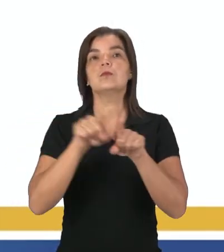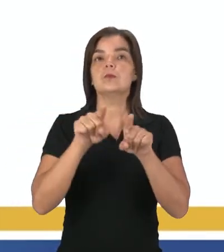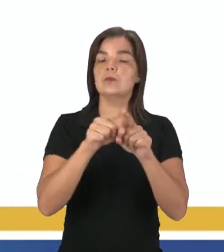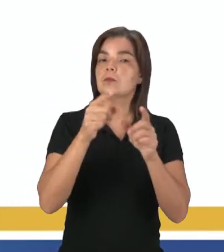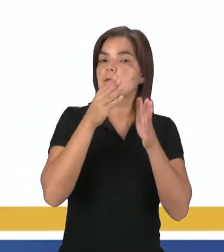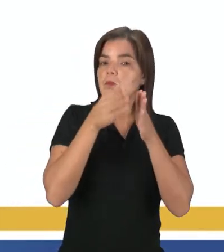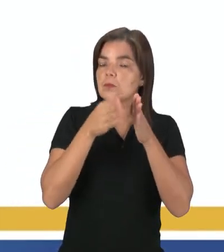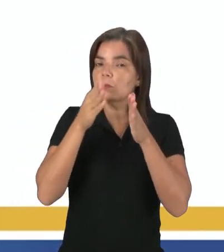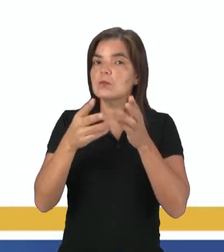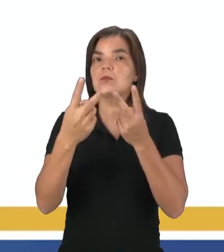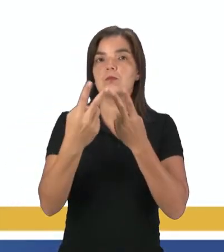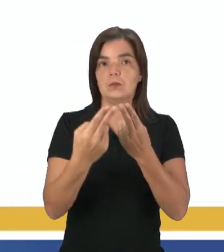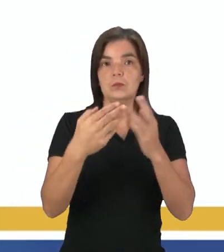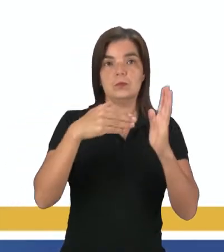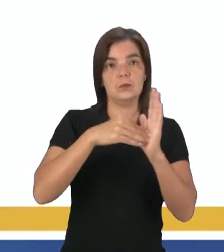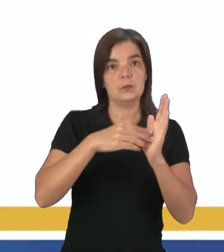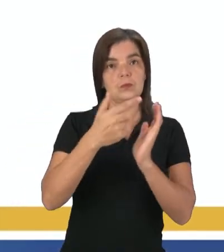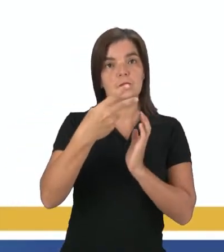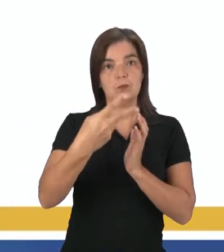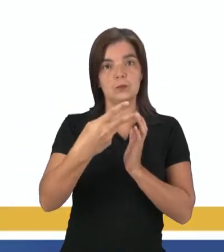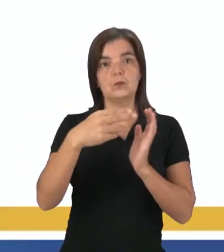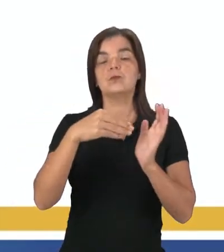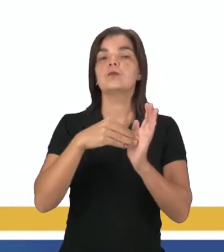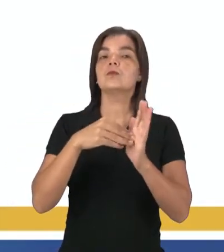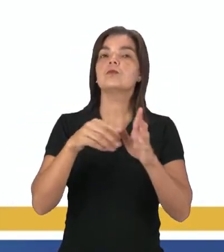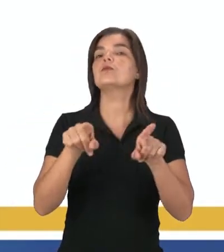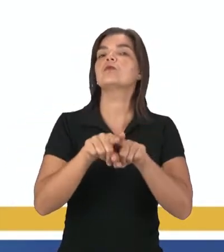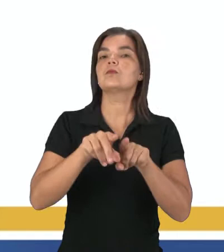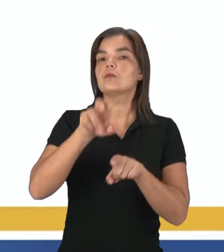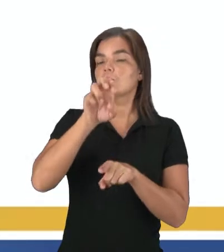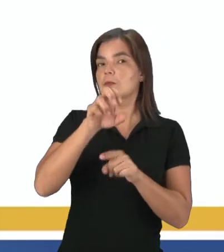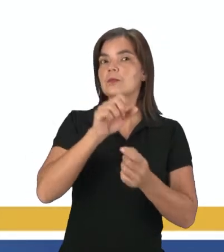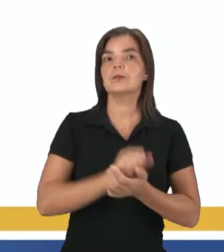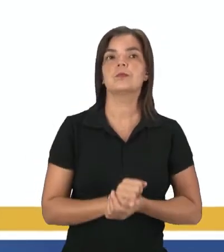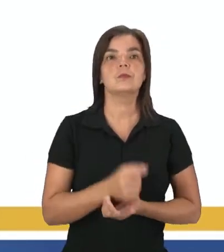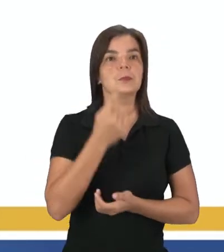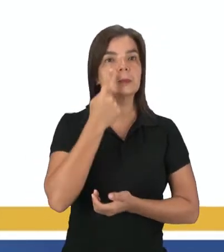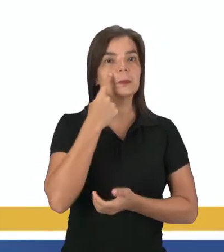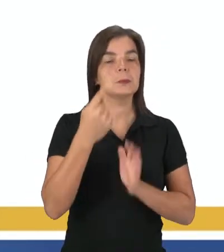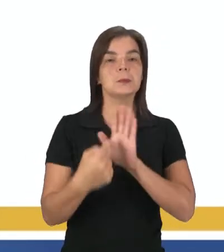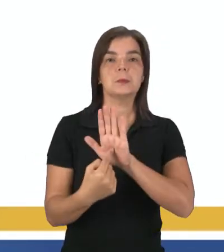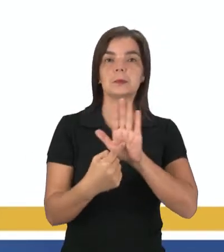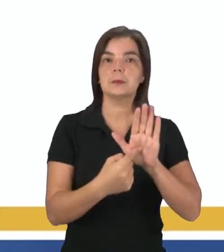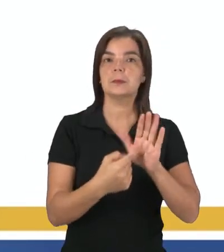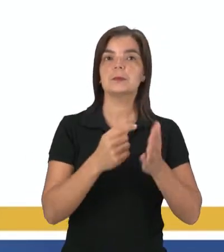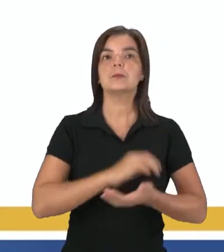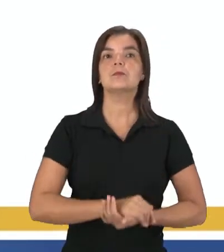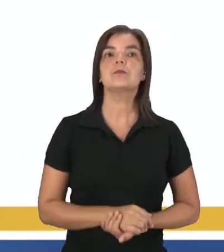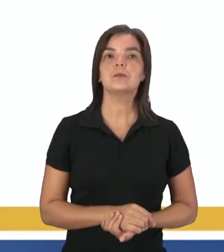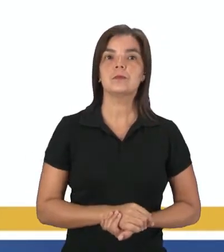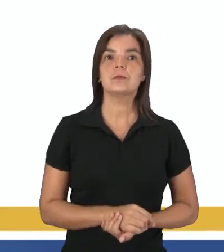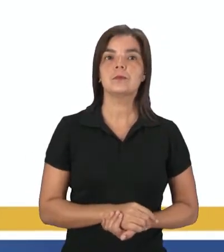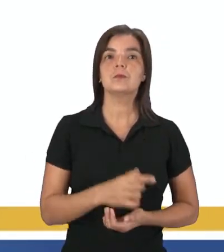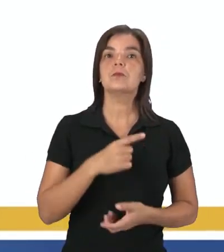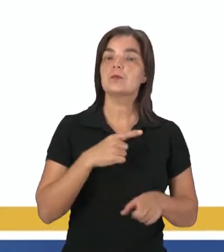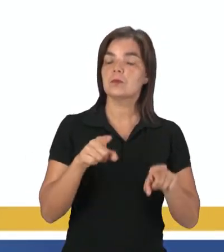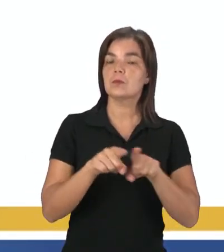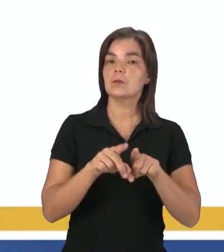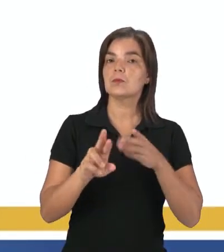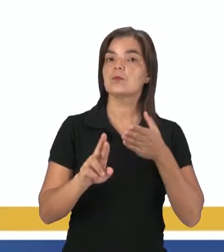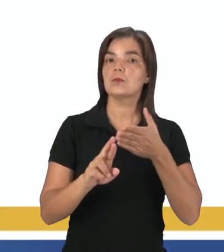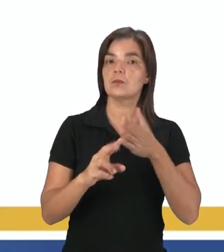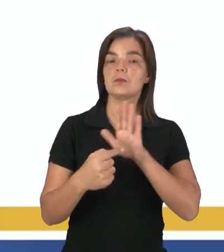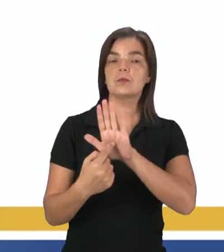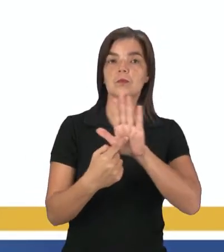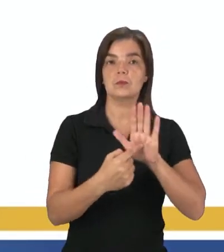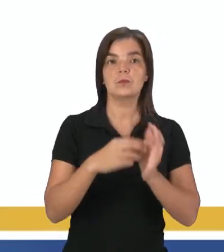iguais, a partir do 2, e consideramos 5 partes, como vocês podem ver aí. Então, agora eu consegui representar o